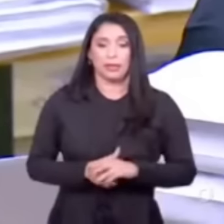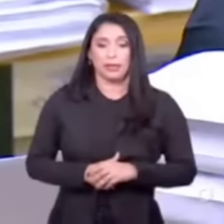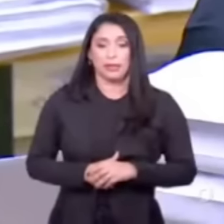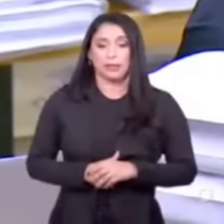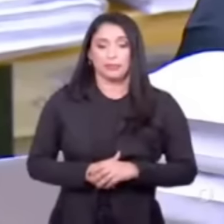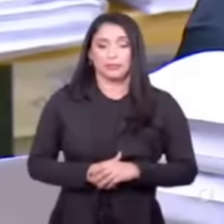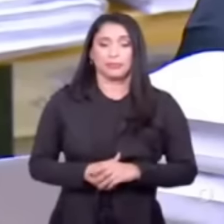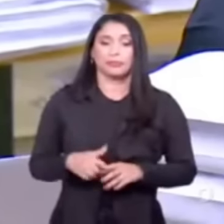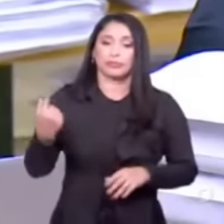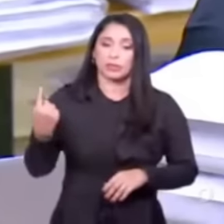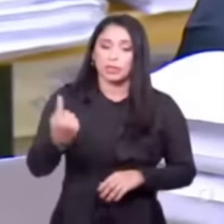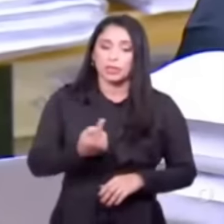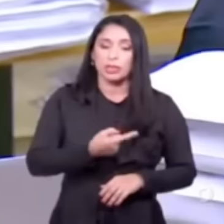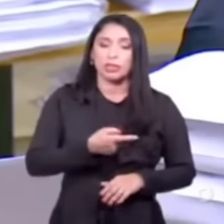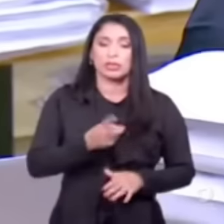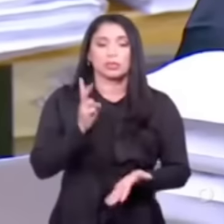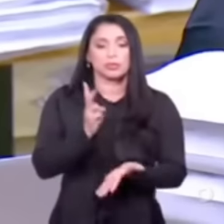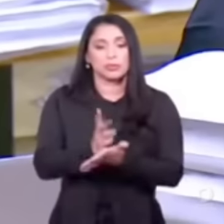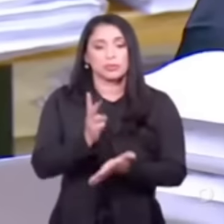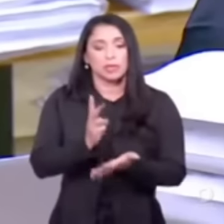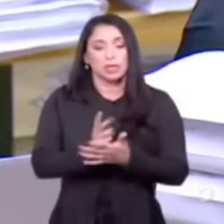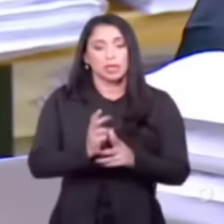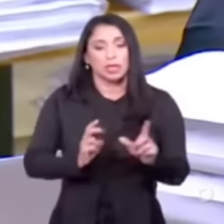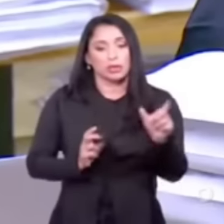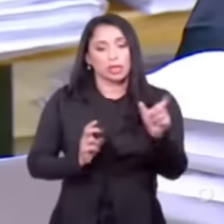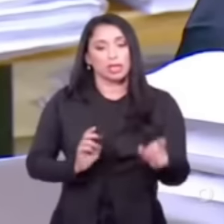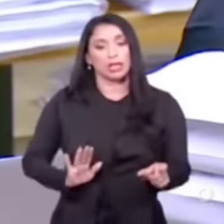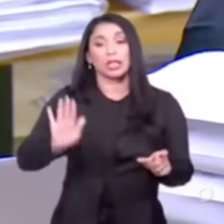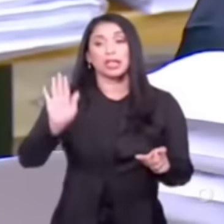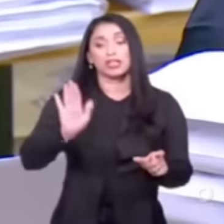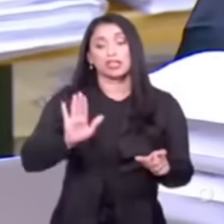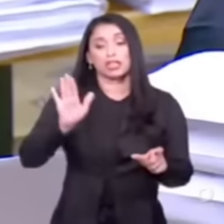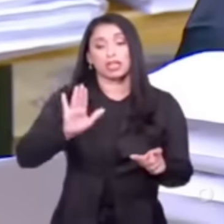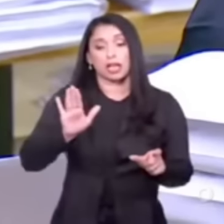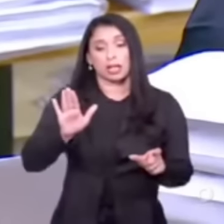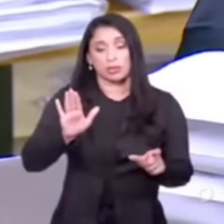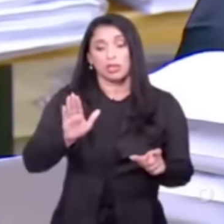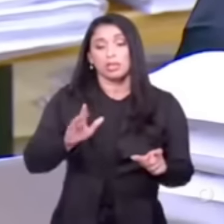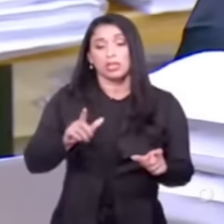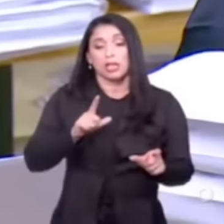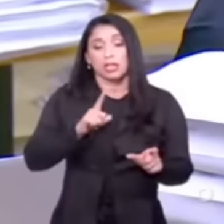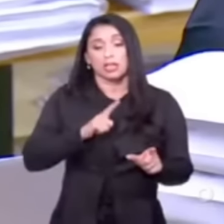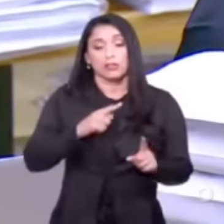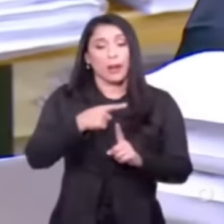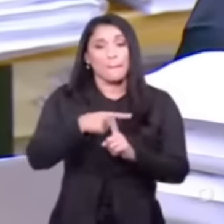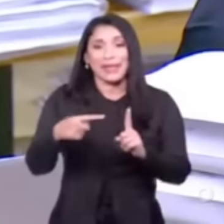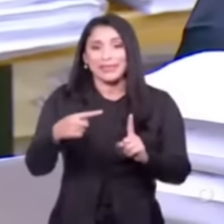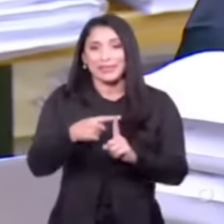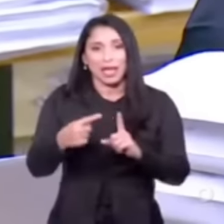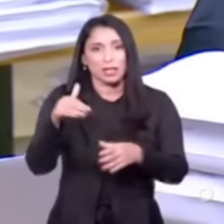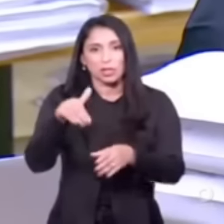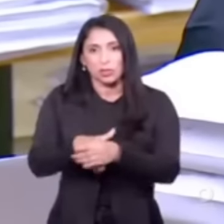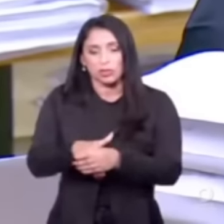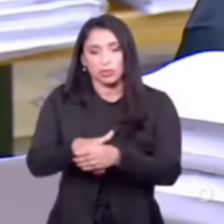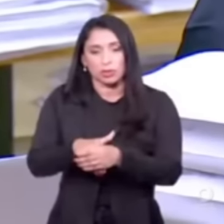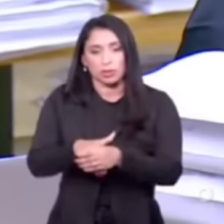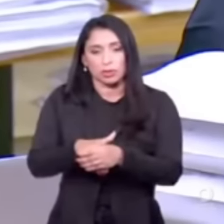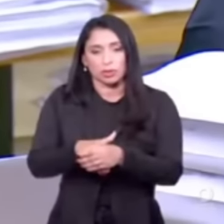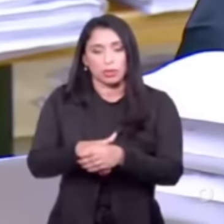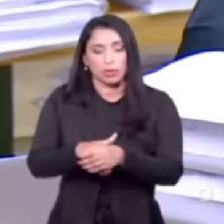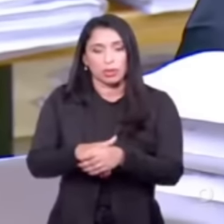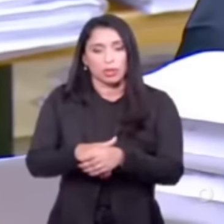Nós estamos mantendo candidatos que juntos tiveram metade dos votos dos